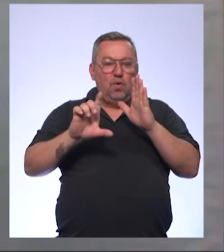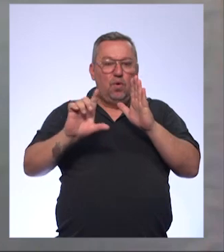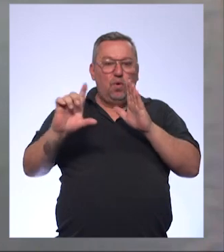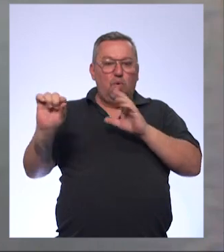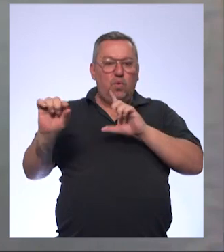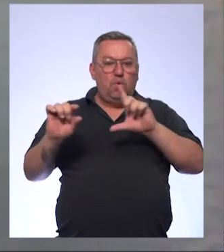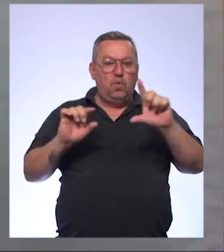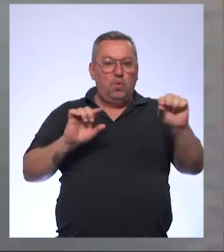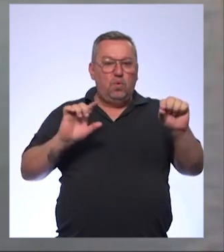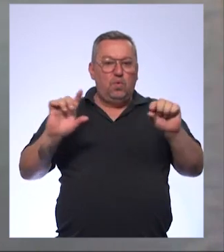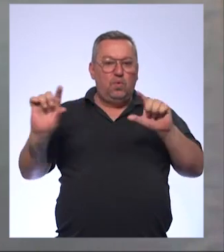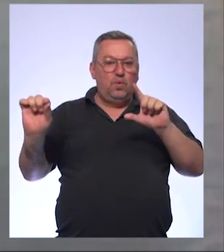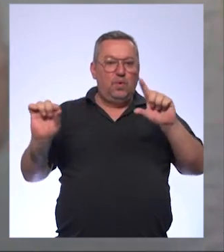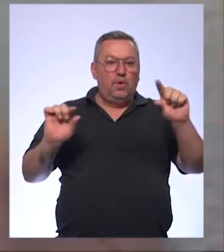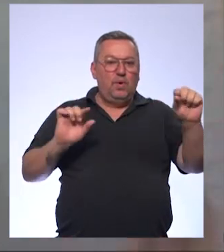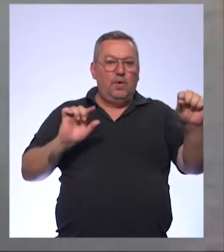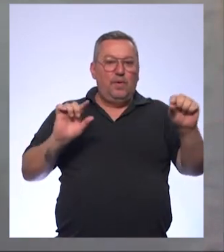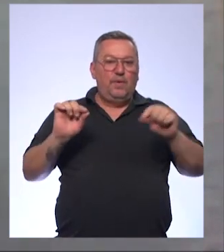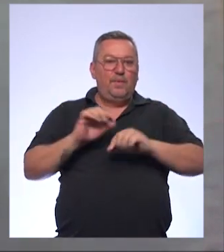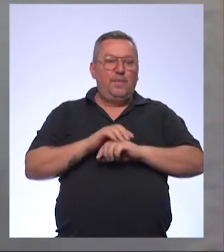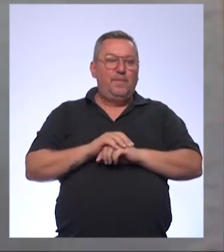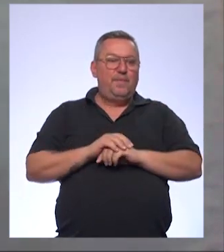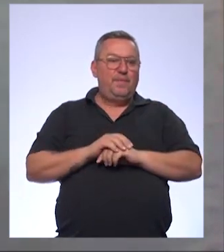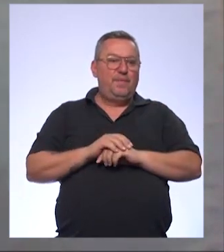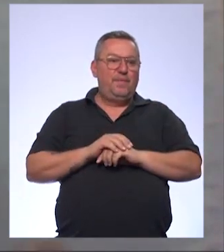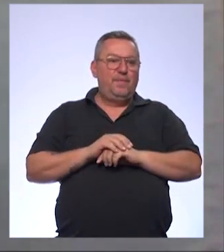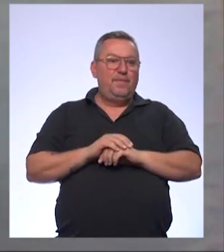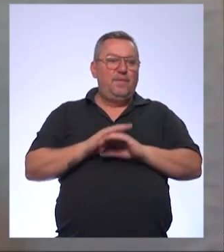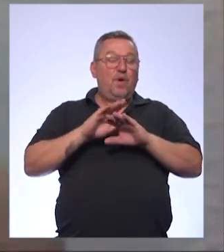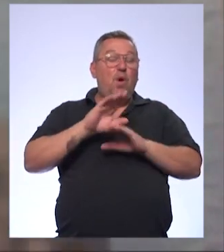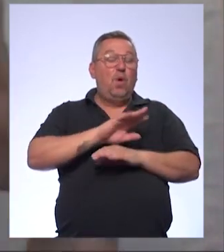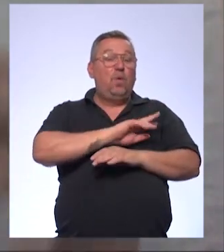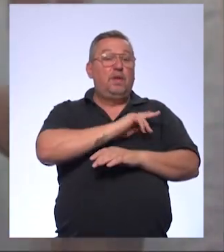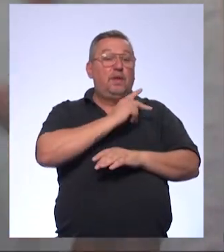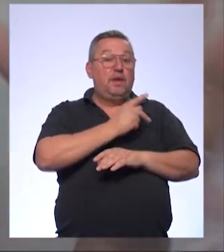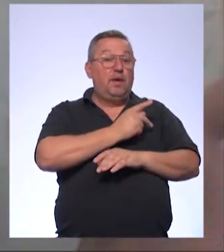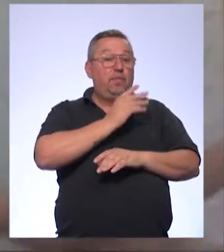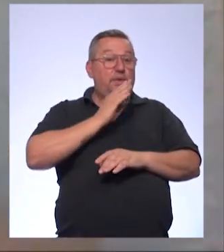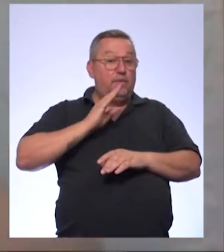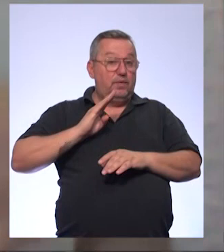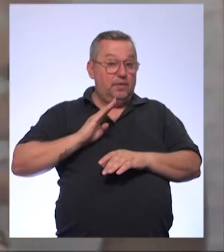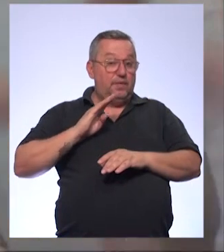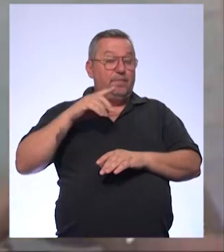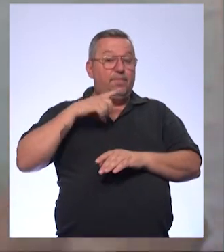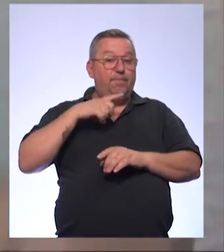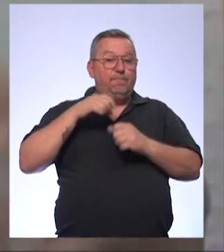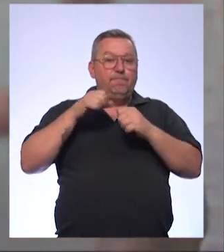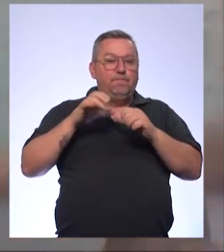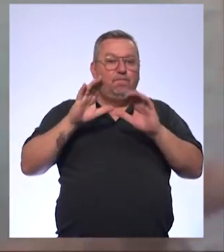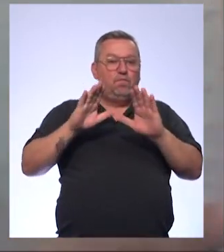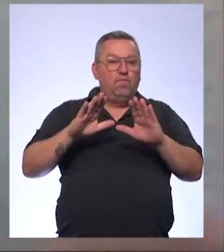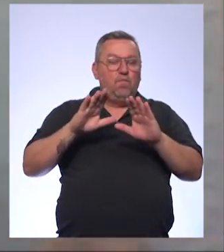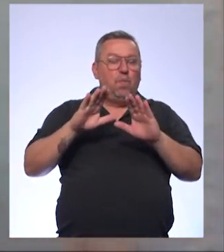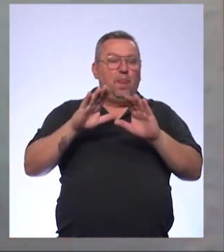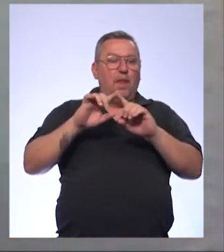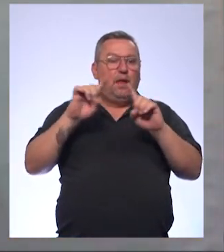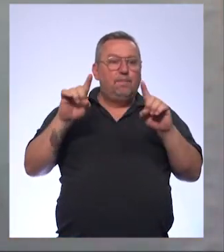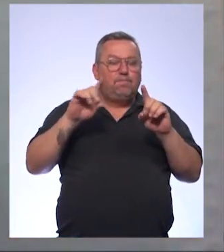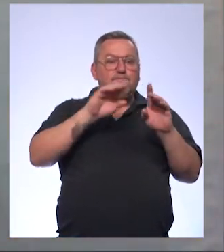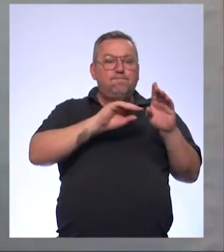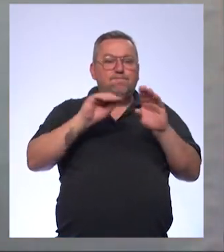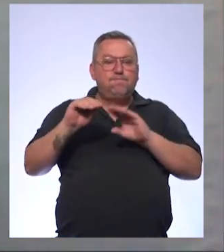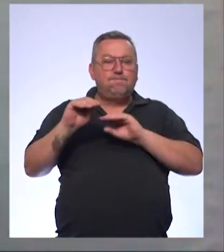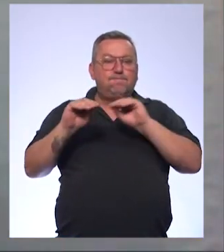êxodo, professora? Olha só, pessoal, os hebreus, nessa aí de ficar seminômades,